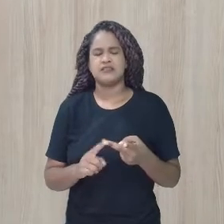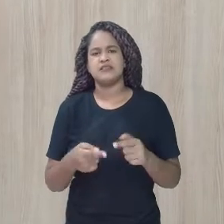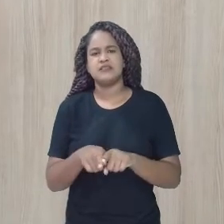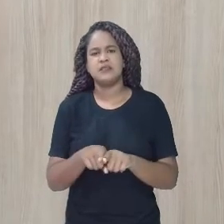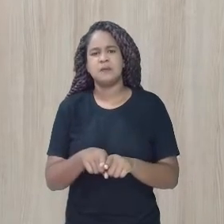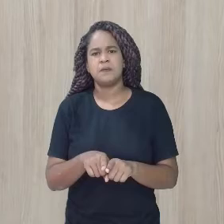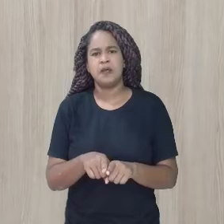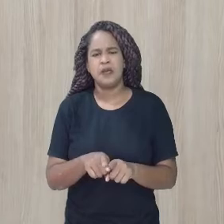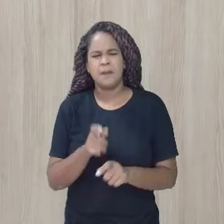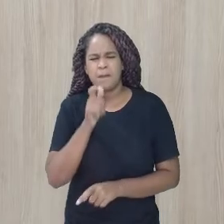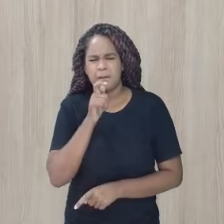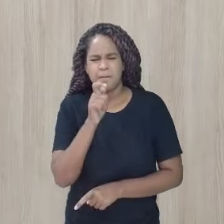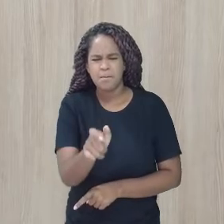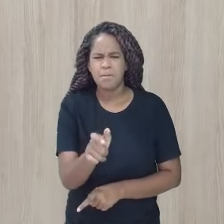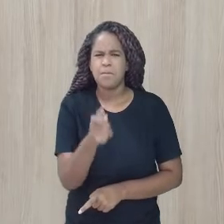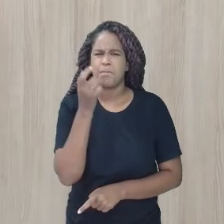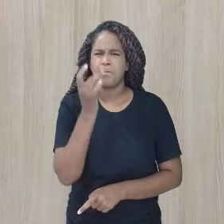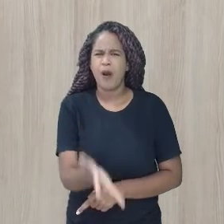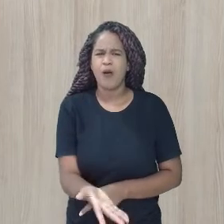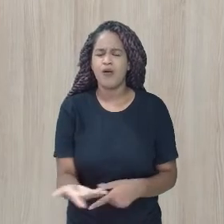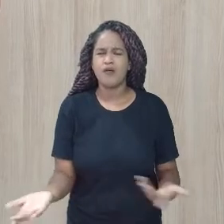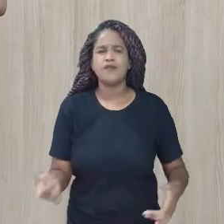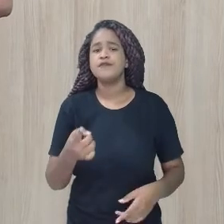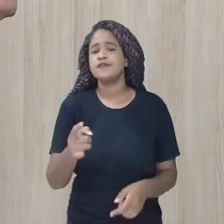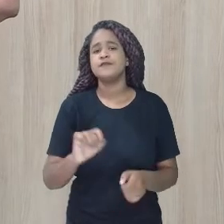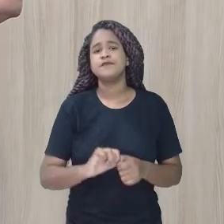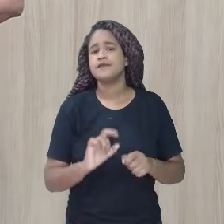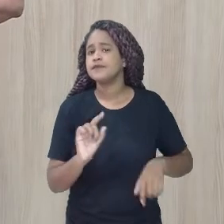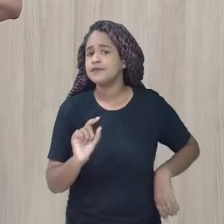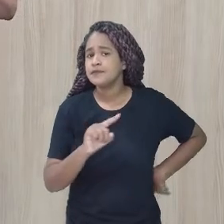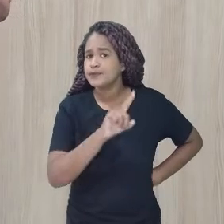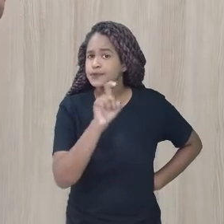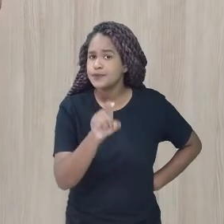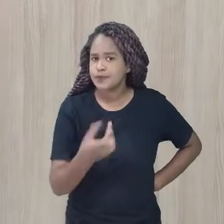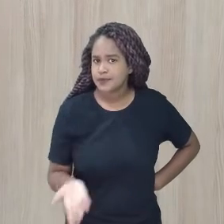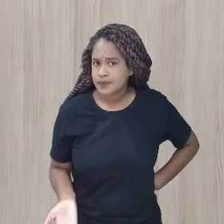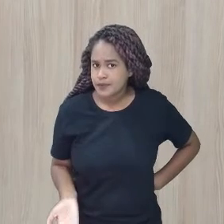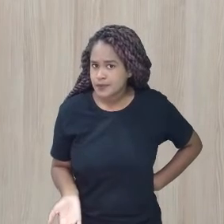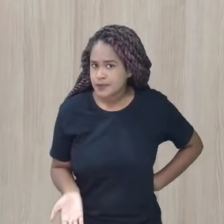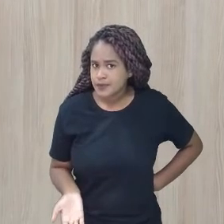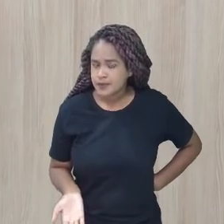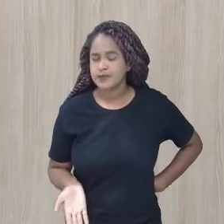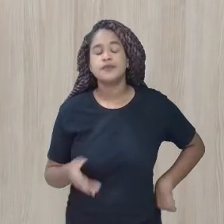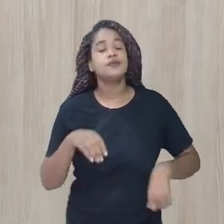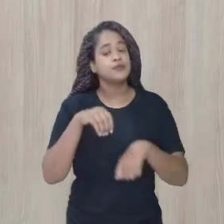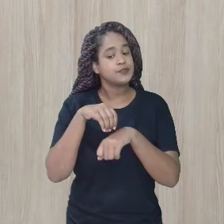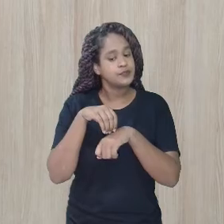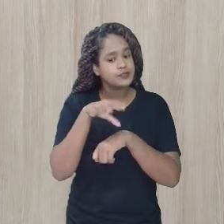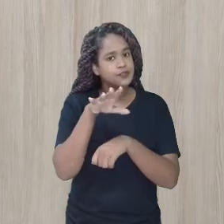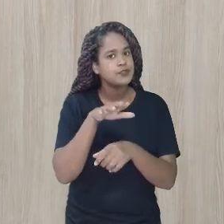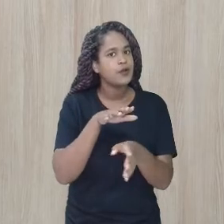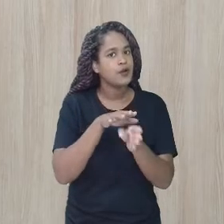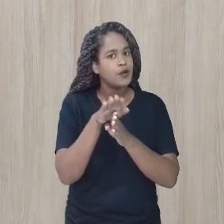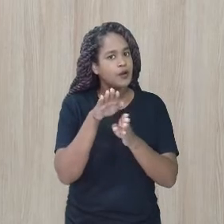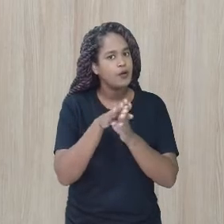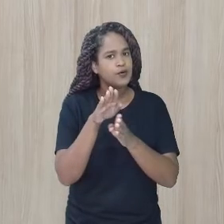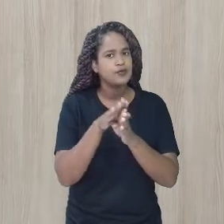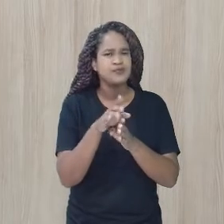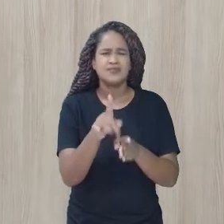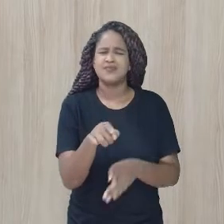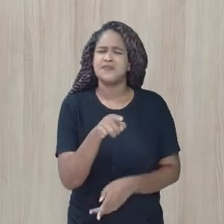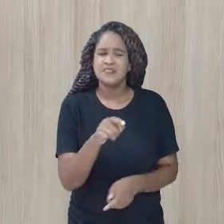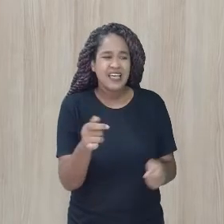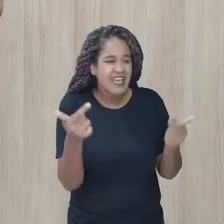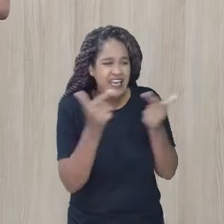totalmente ofensiva. Qual é a sua reação? Só deixo a dica, só um conselho, não é? Não